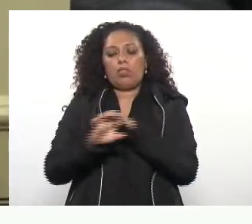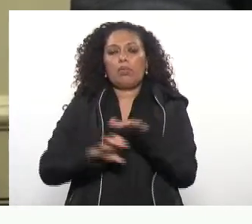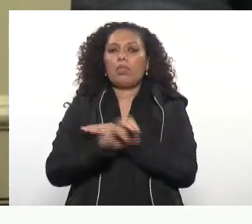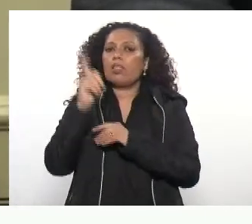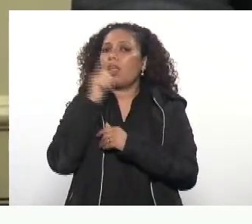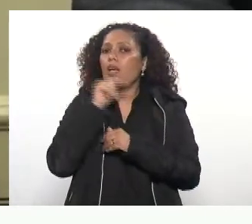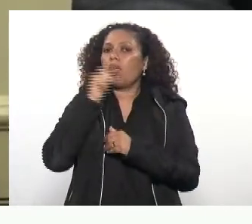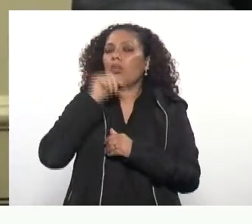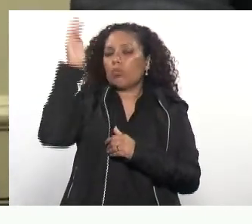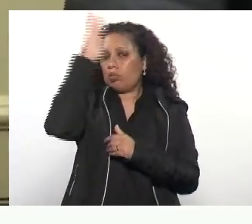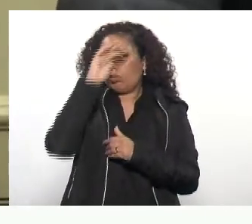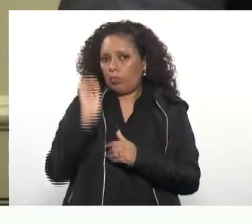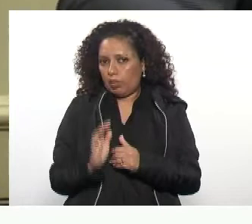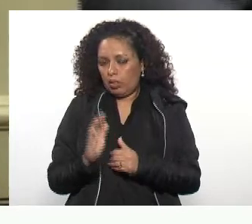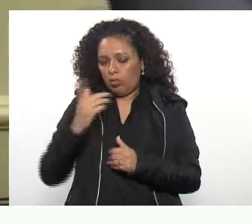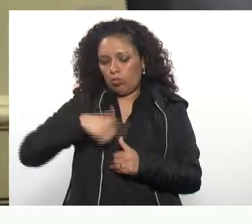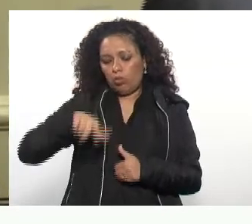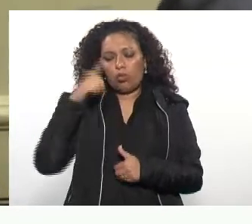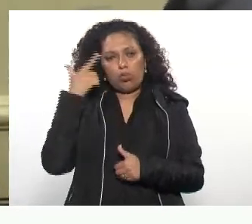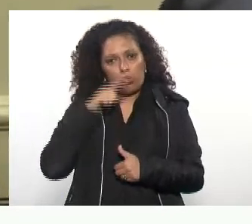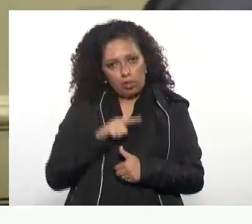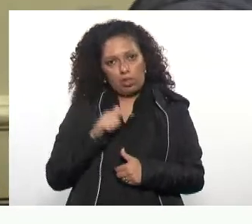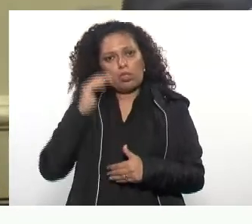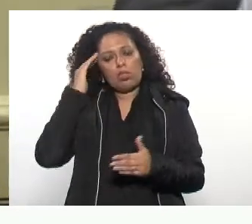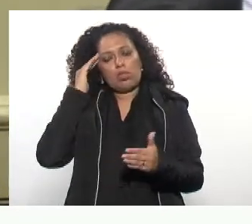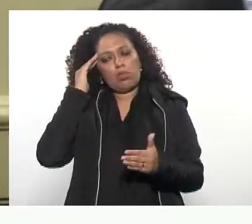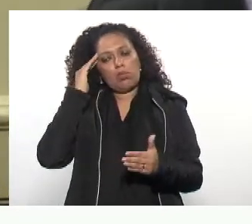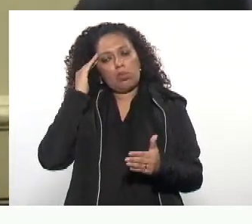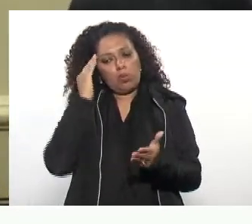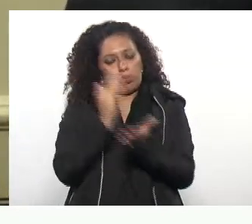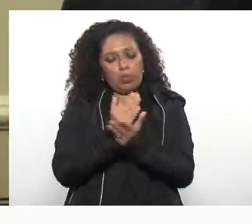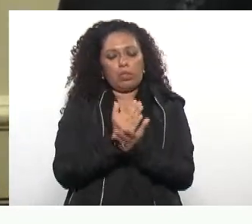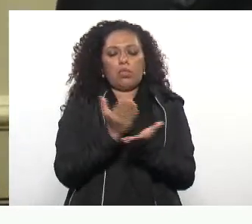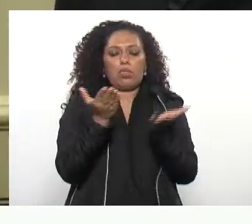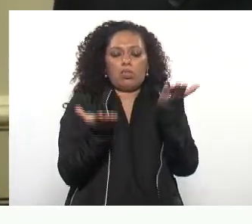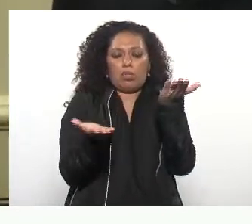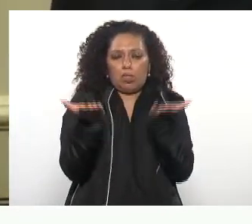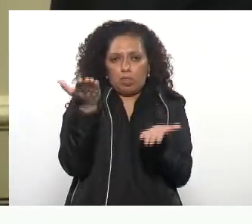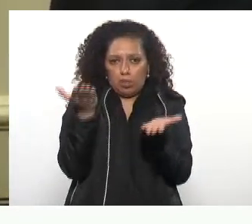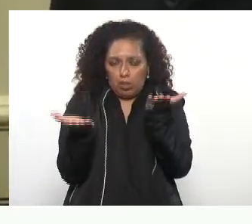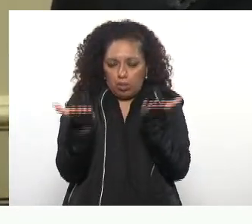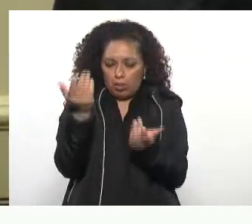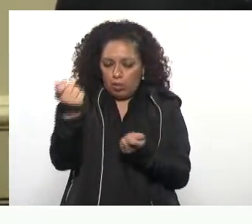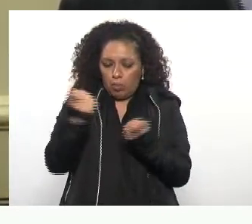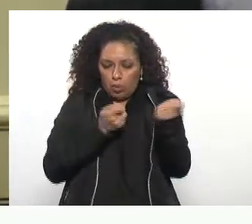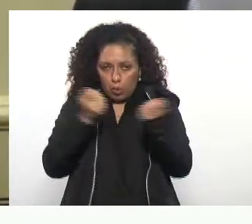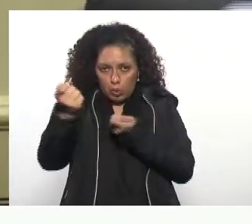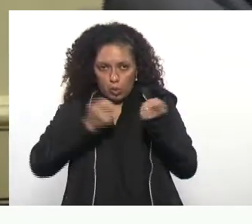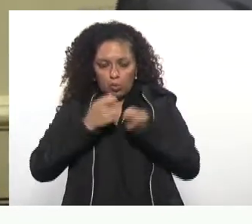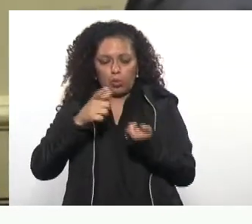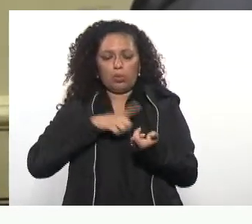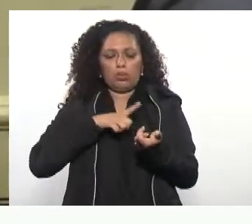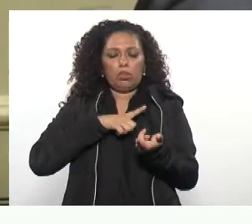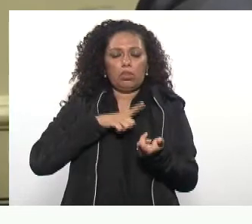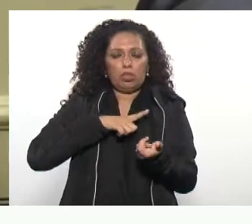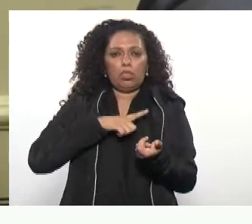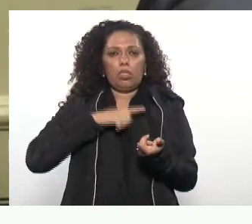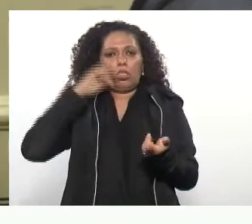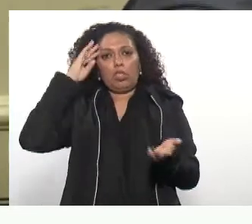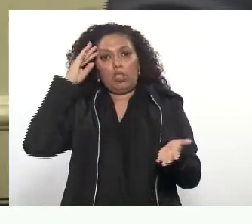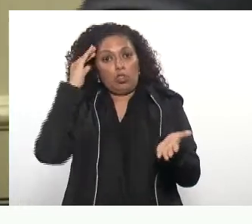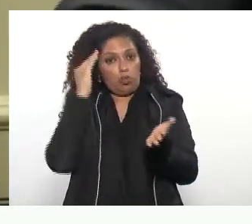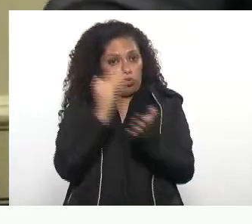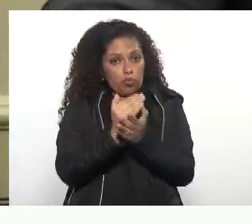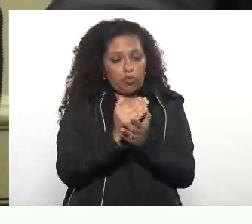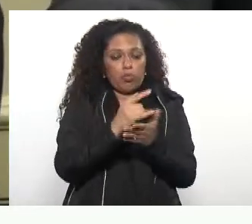do Brasil, tem-se conseguido manter esse equilíbrio econômico-financeiro, tem-se conseguido manter um respeito ao que